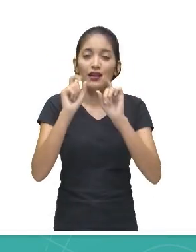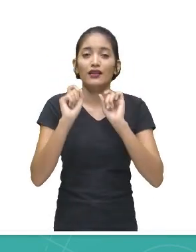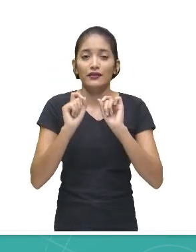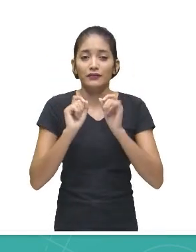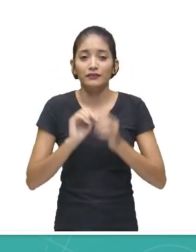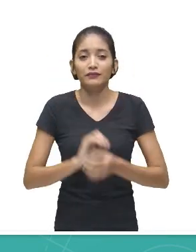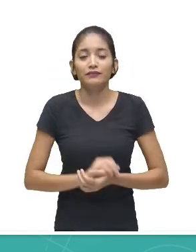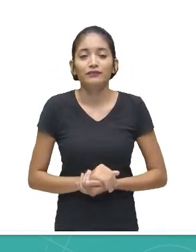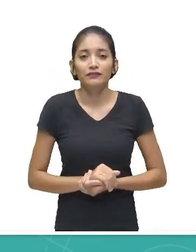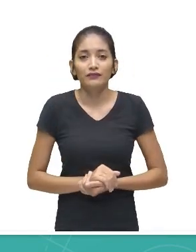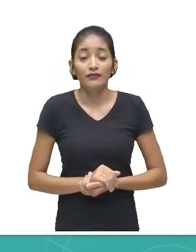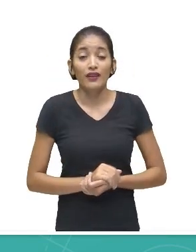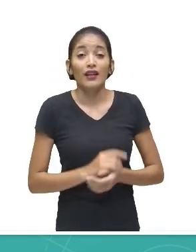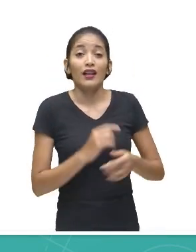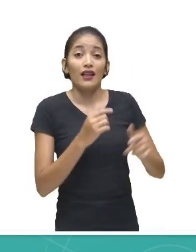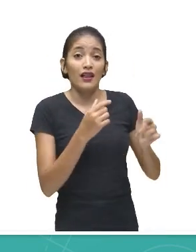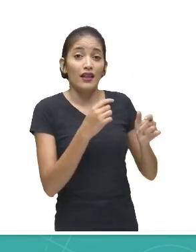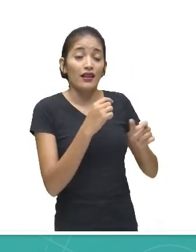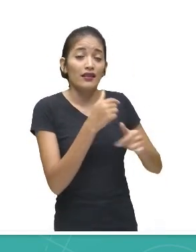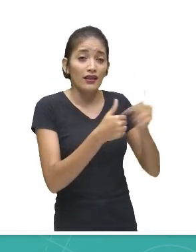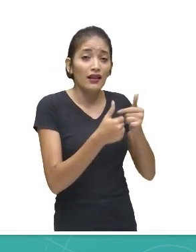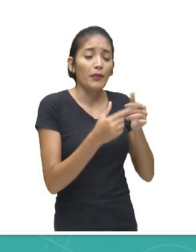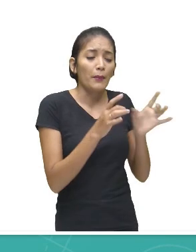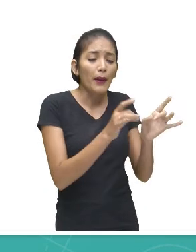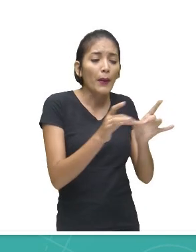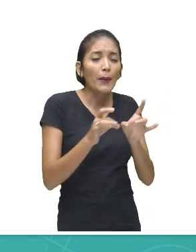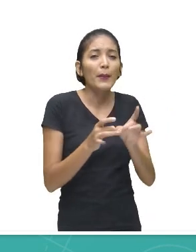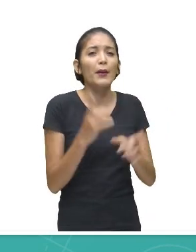tá? Trabalho vendendo Jequiti.